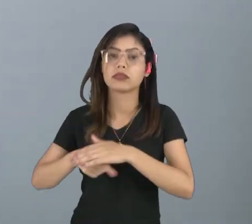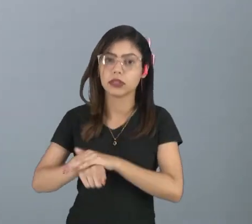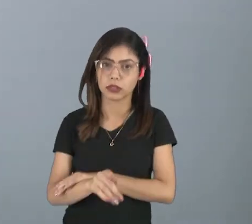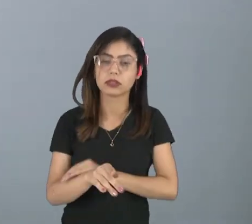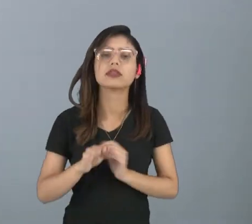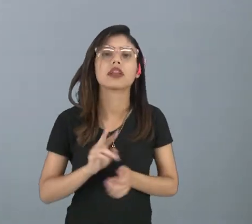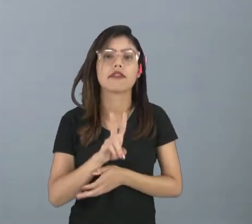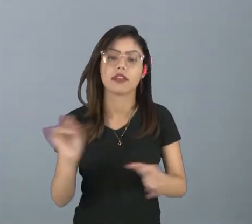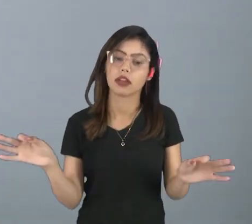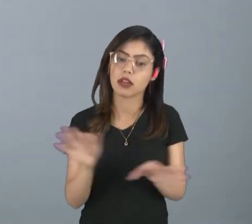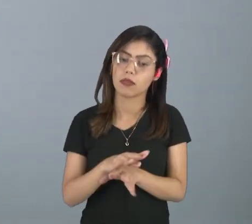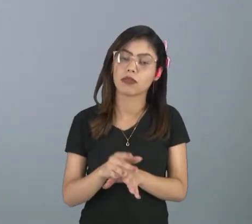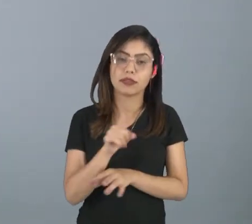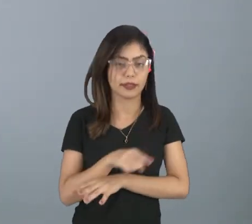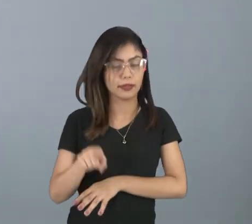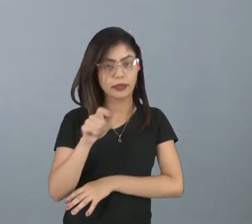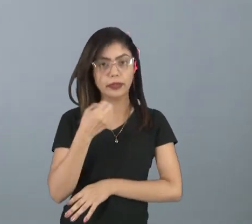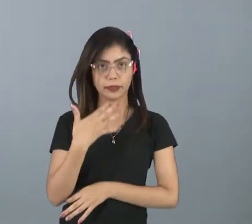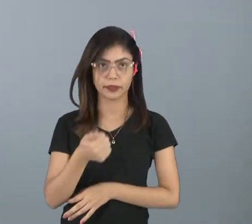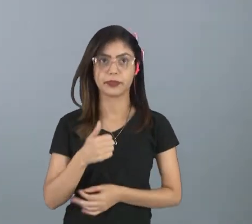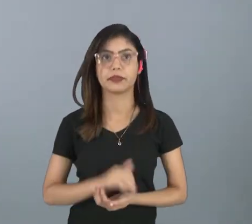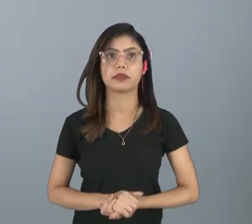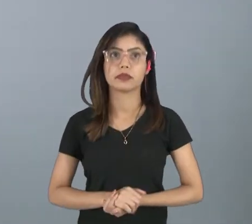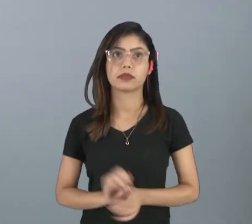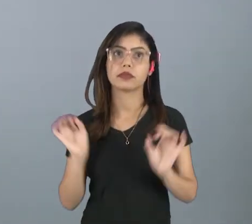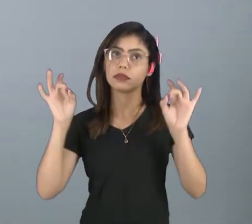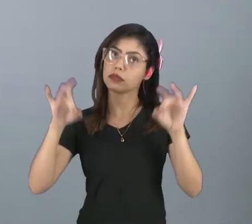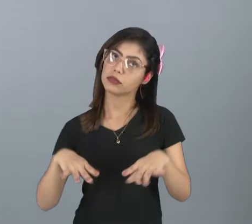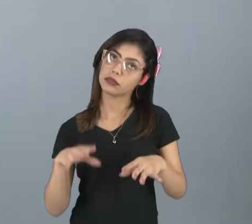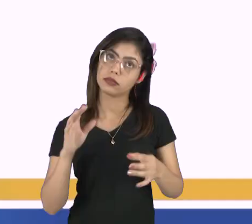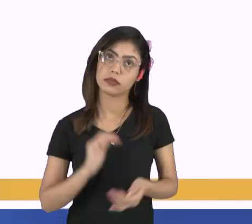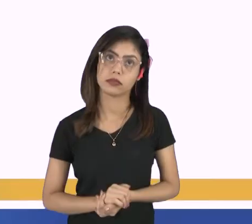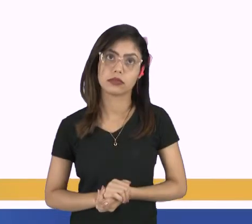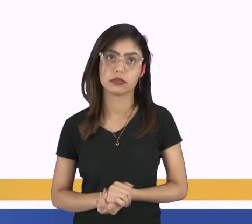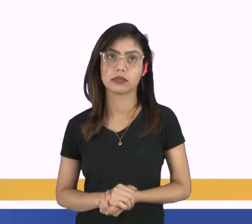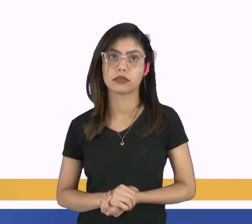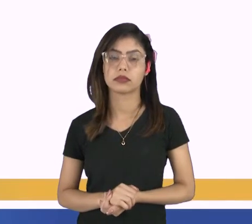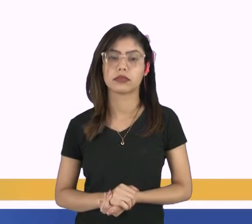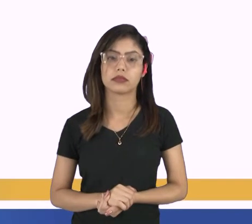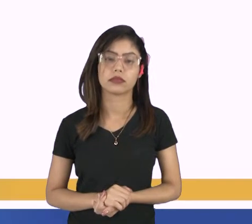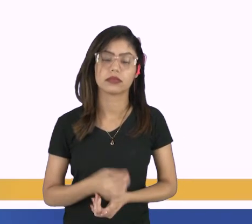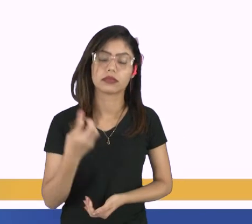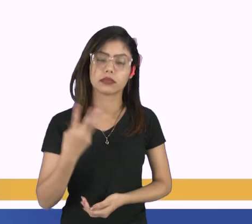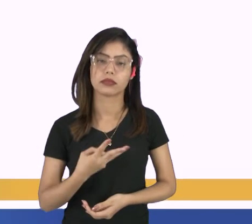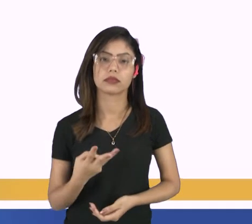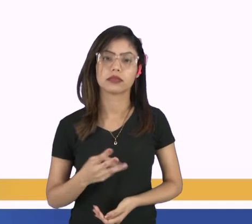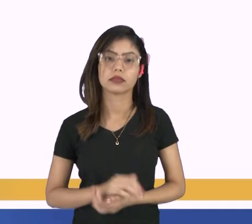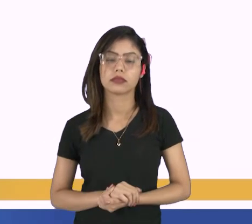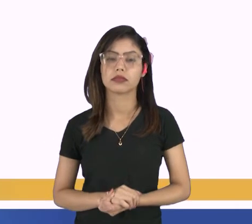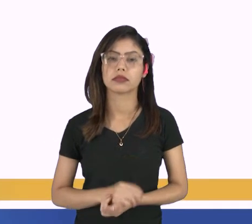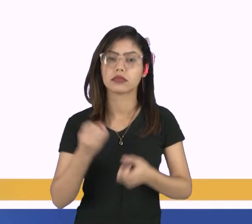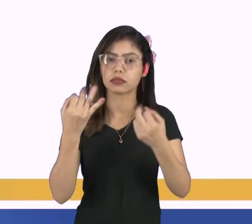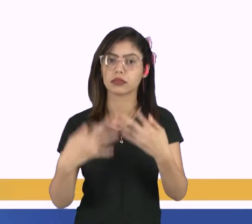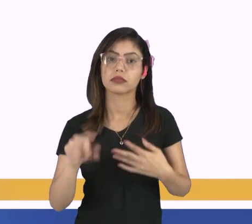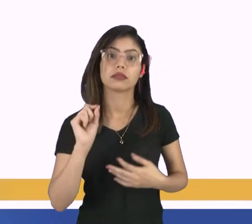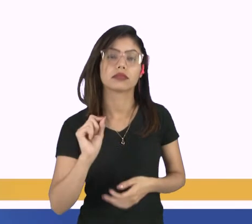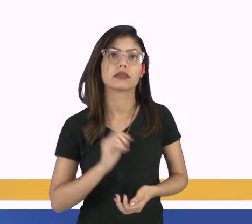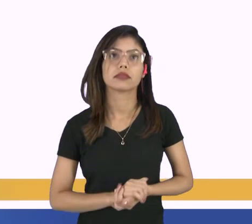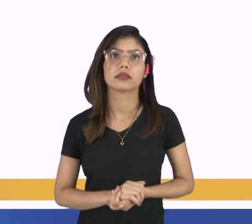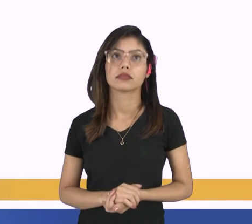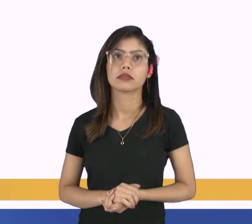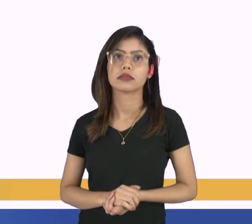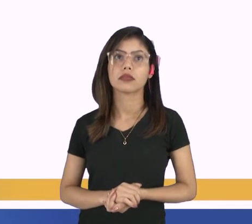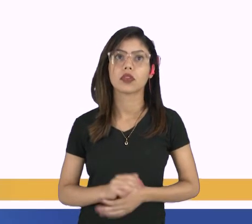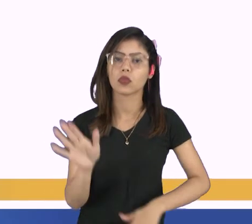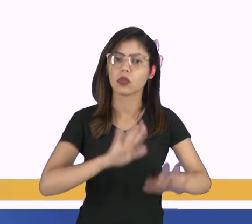vai completar o seu ciclo, tá bom? E por último, nós temos aí a questão 3. A questão 3 nos diz o seguinte: